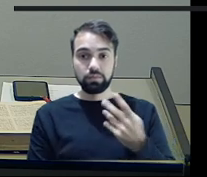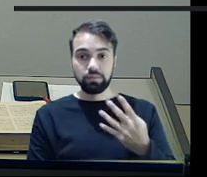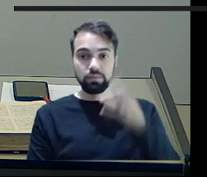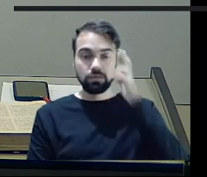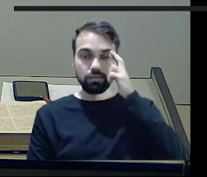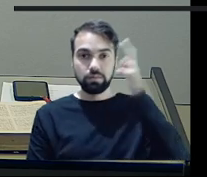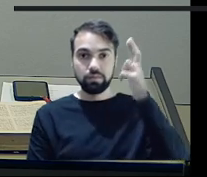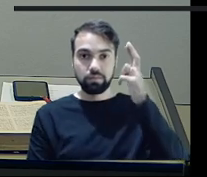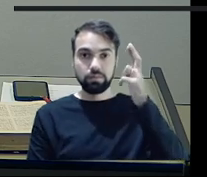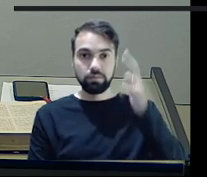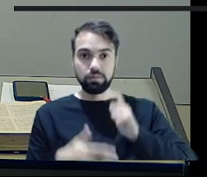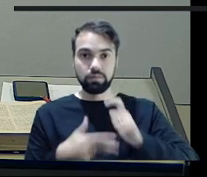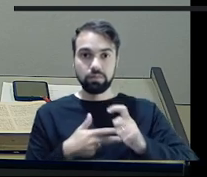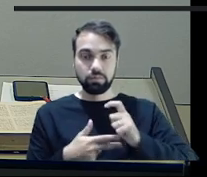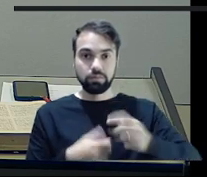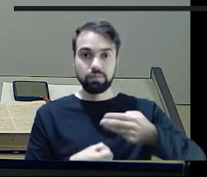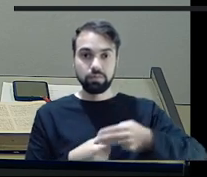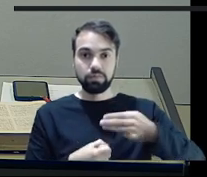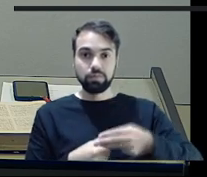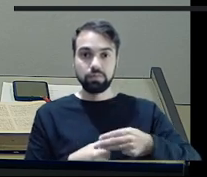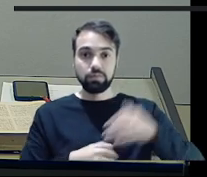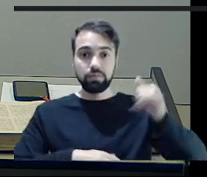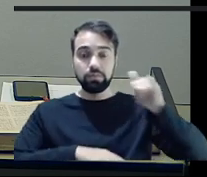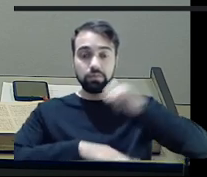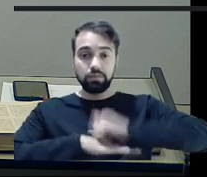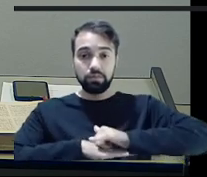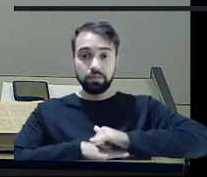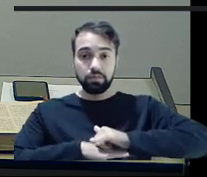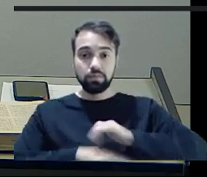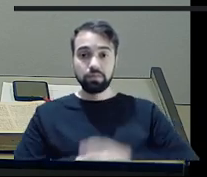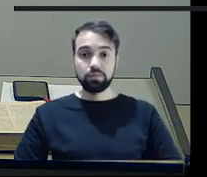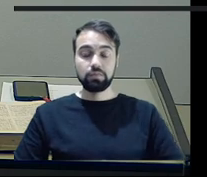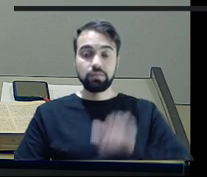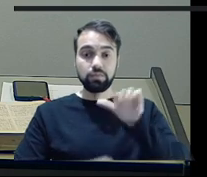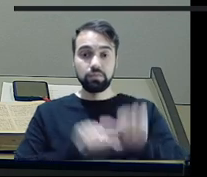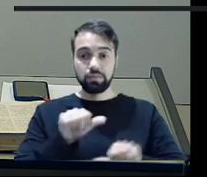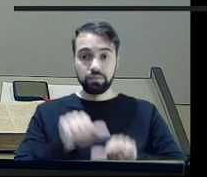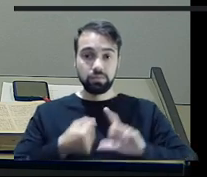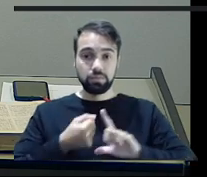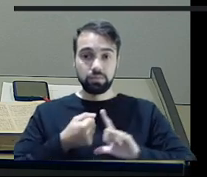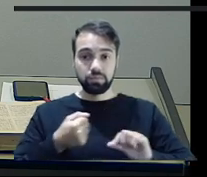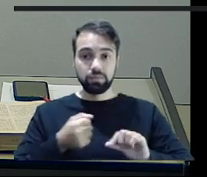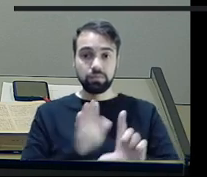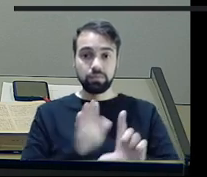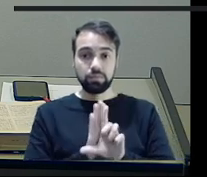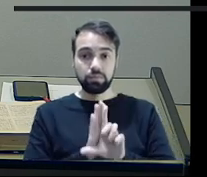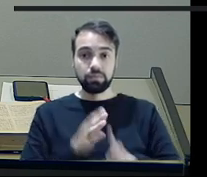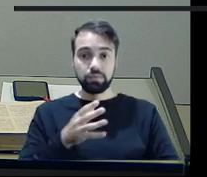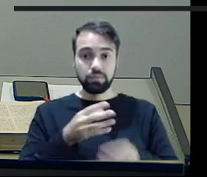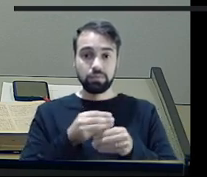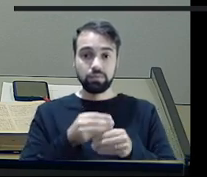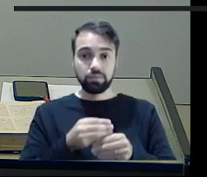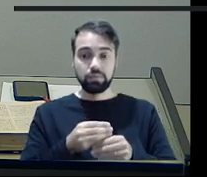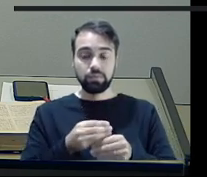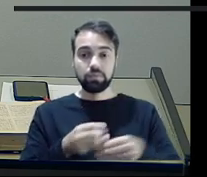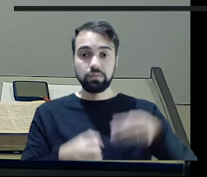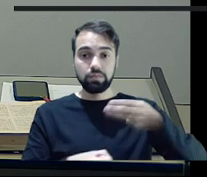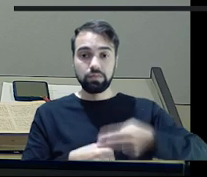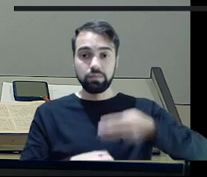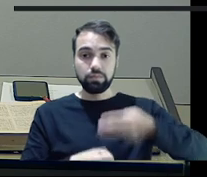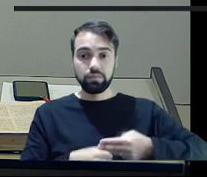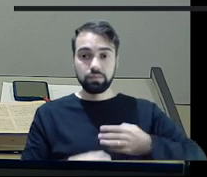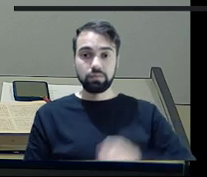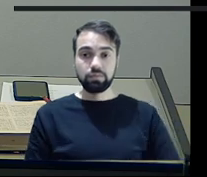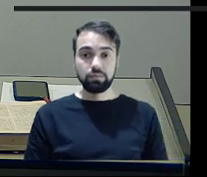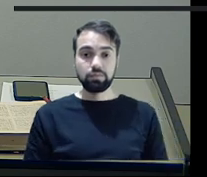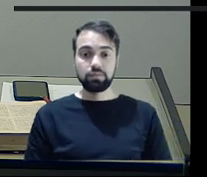Executivo Municipal, que introduz e altera o artigo da Lei Complementar Municipal de